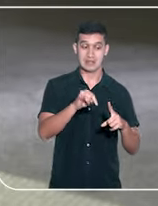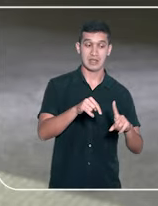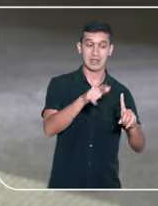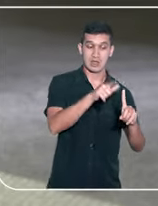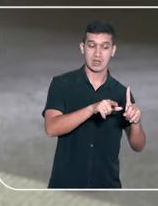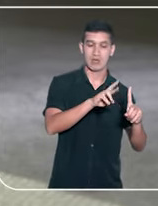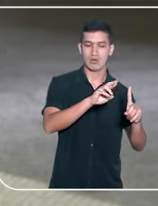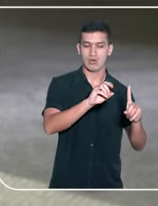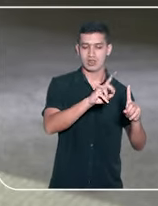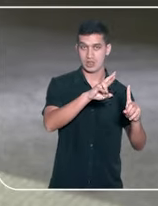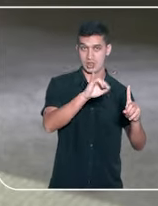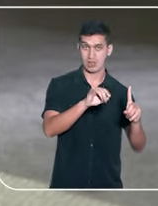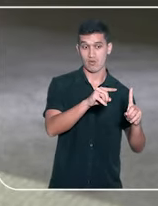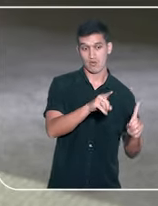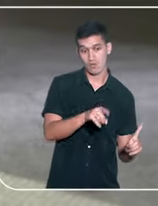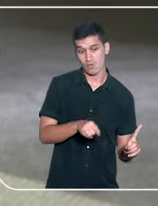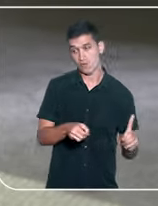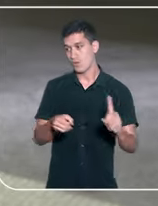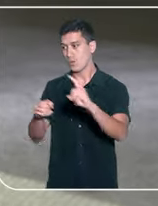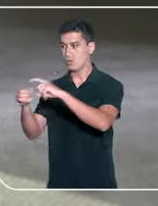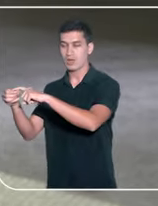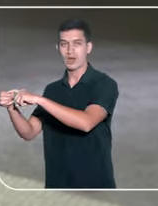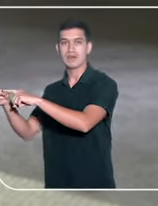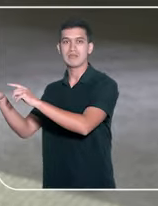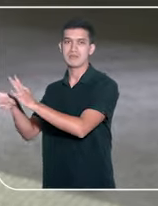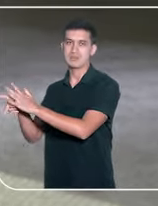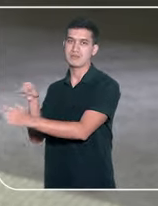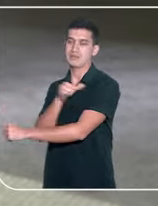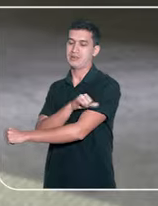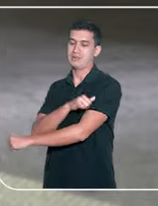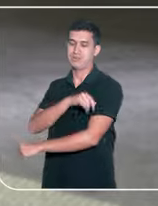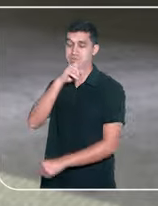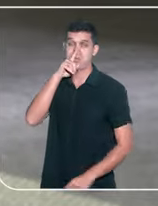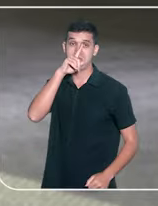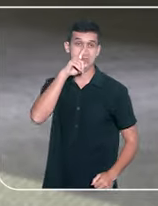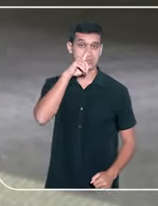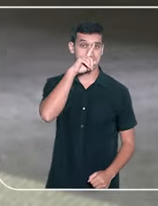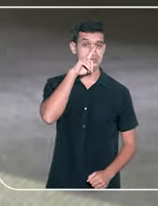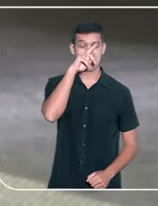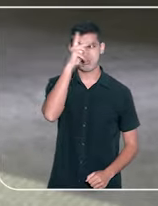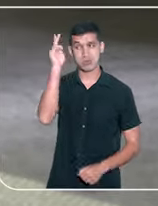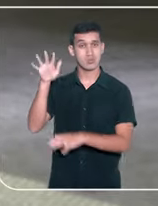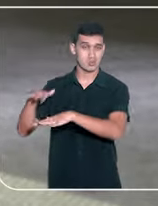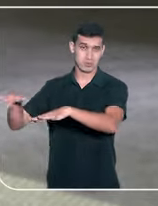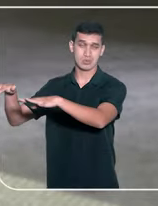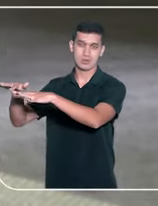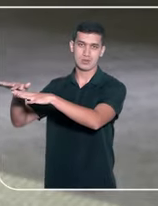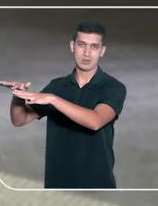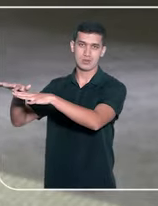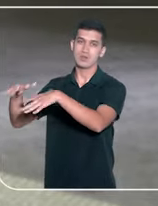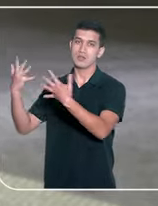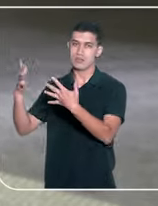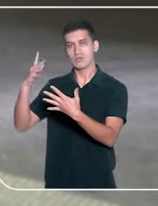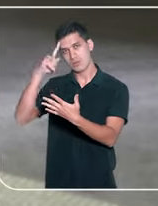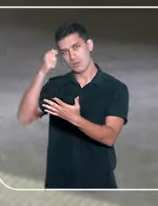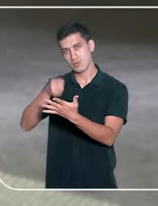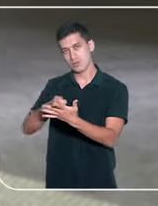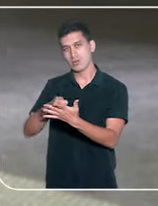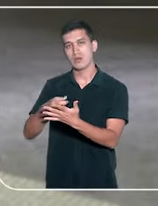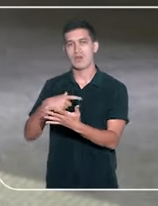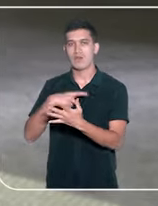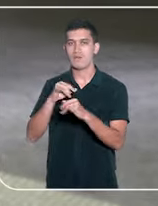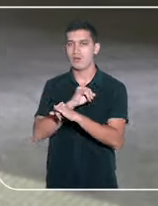transferência de Rogério para uma penitenciária Estadual traria grave risco à segurança pública O que foi